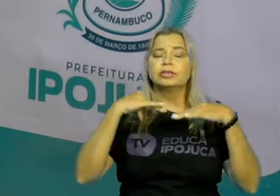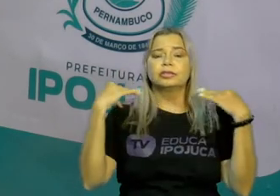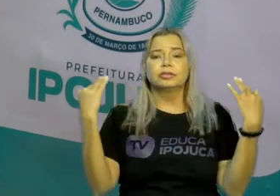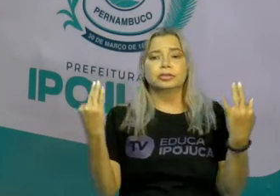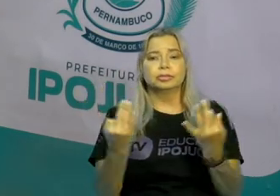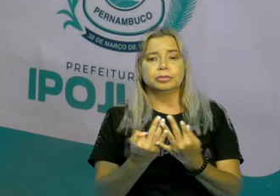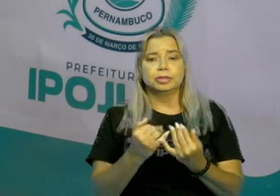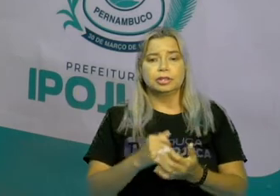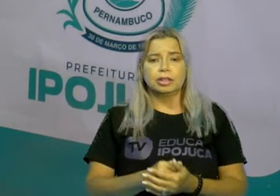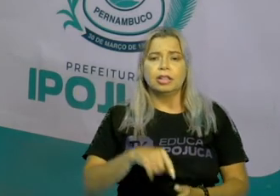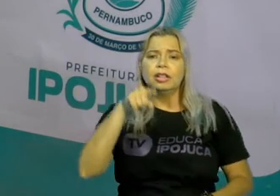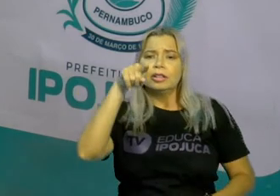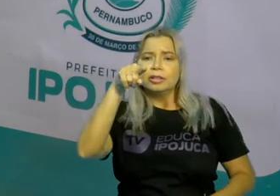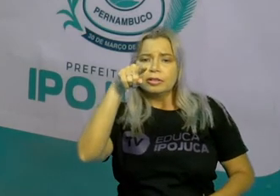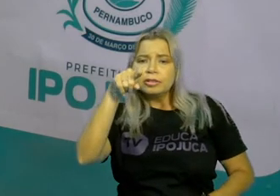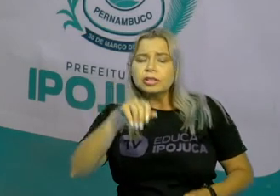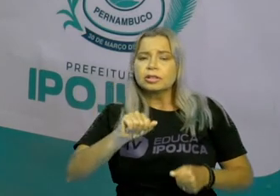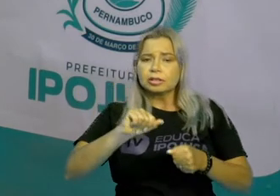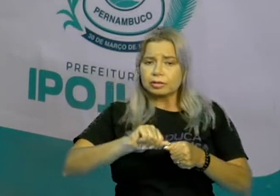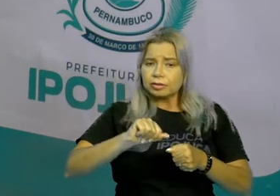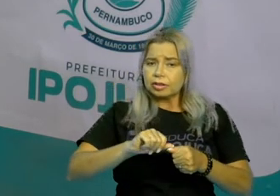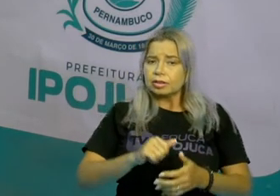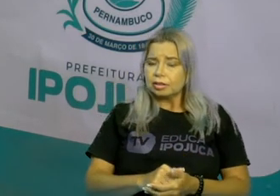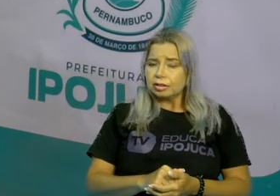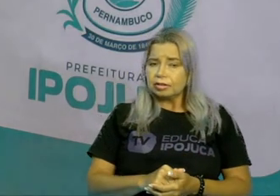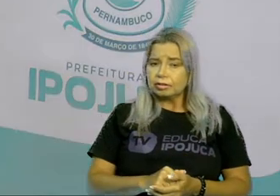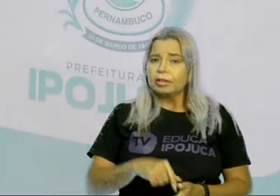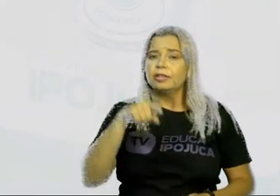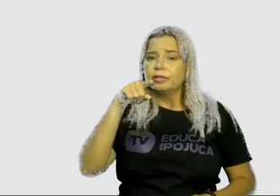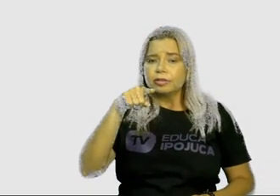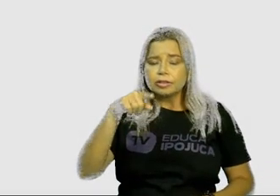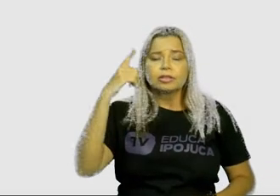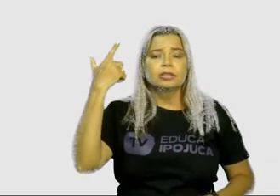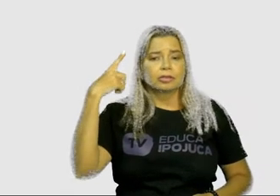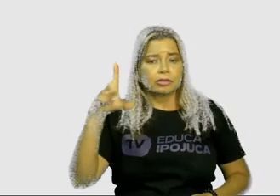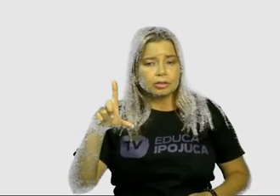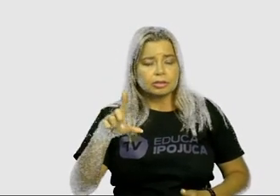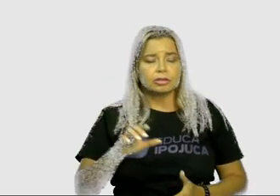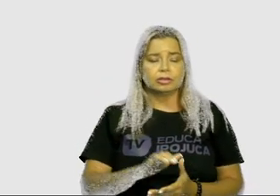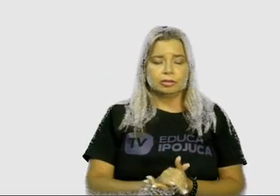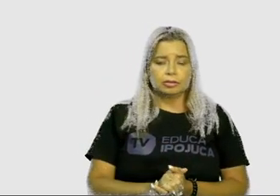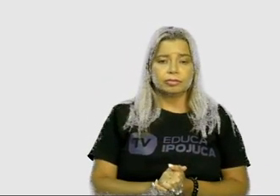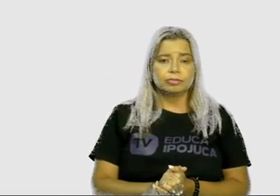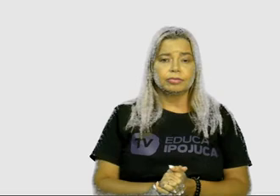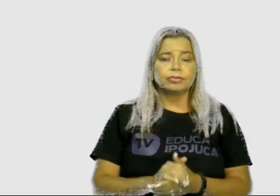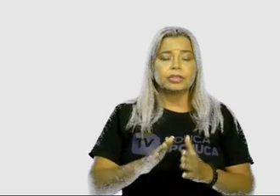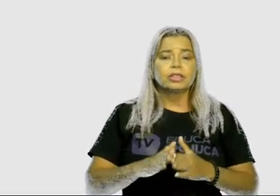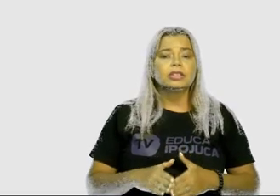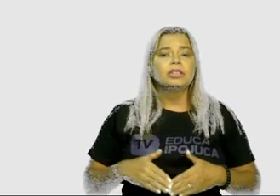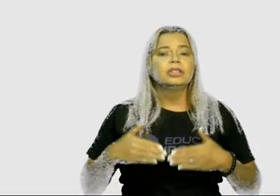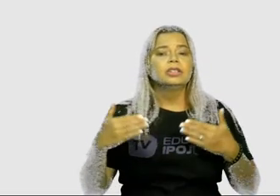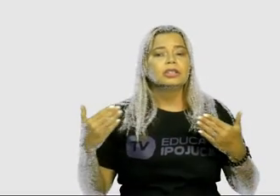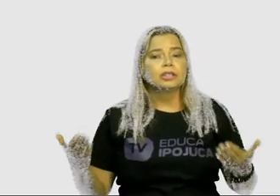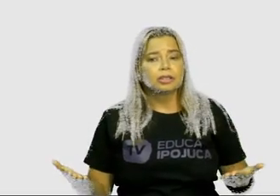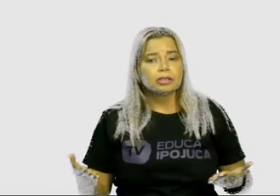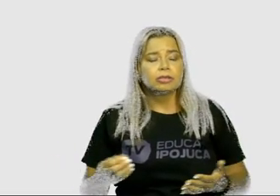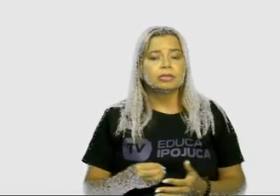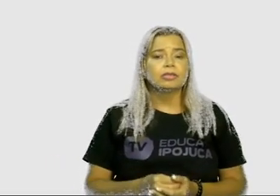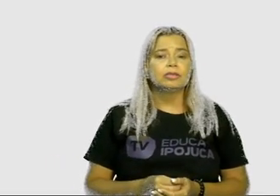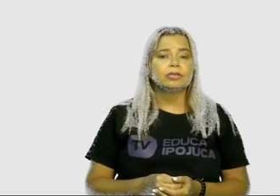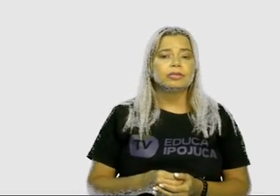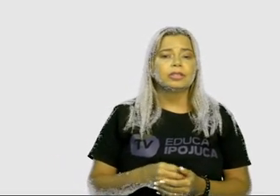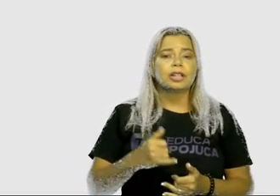vai executar? Eu sei que você consegue. Portanto, vamos experimentar a atividade qual é?